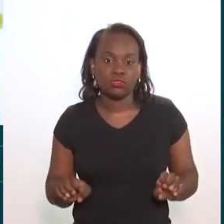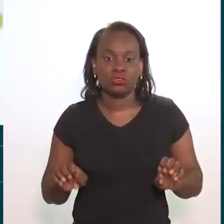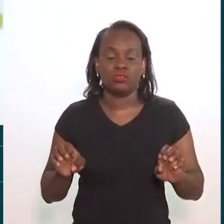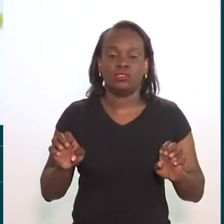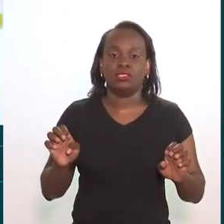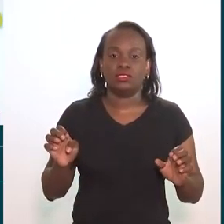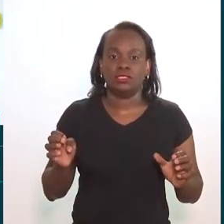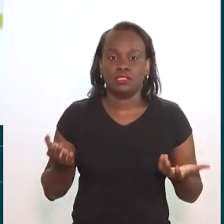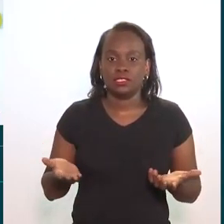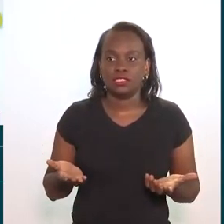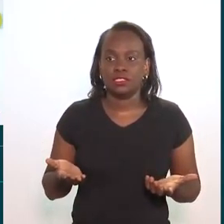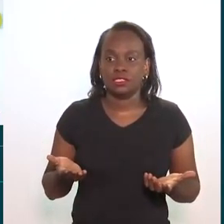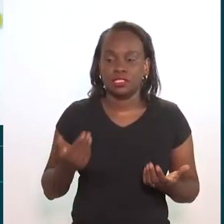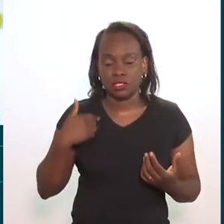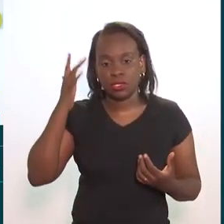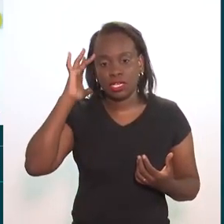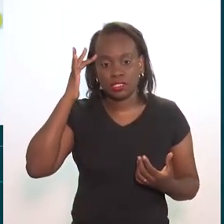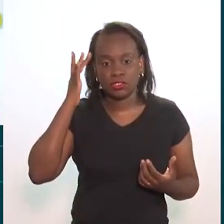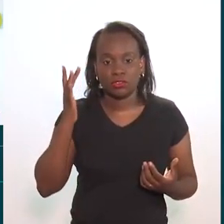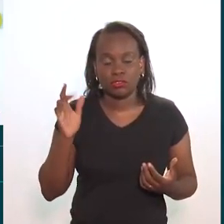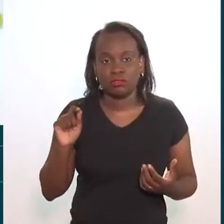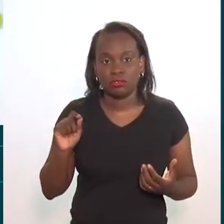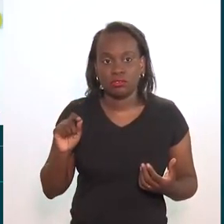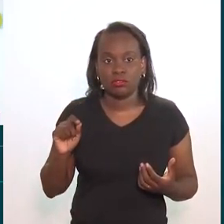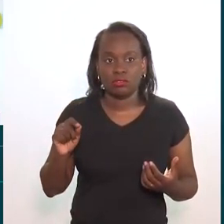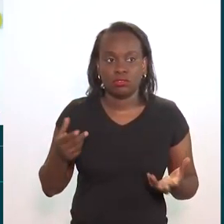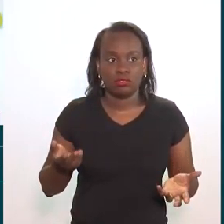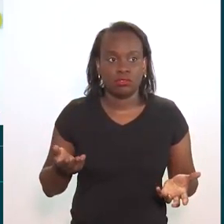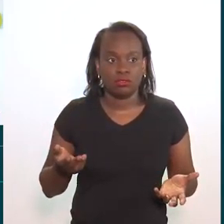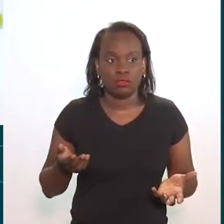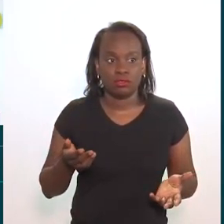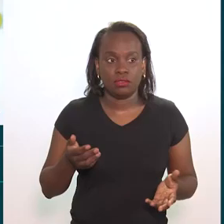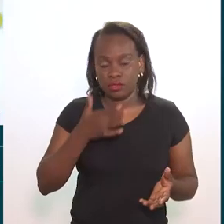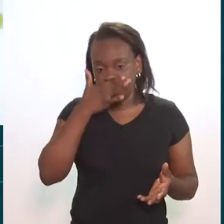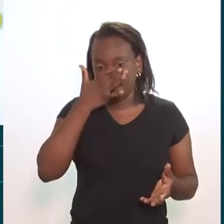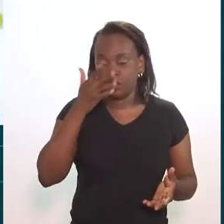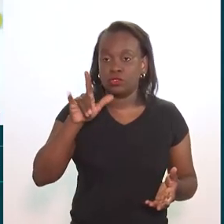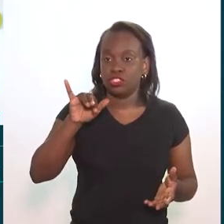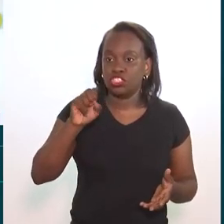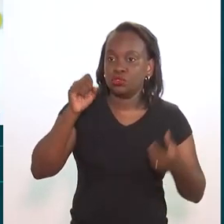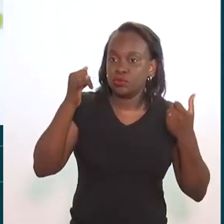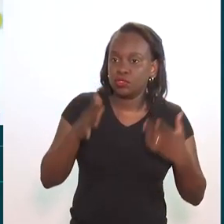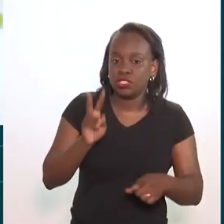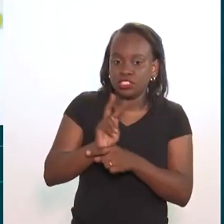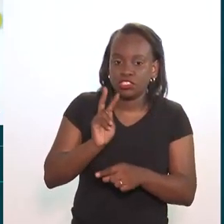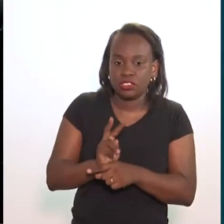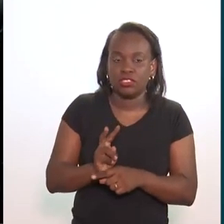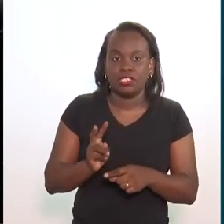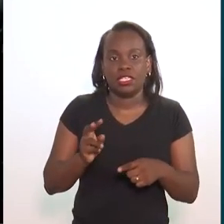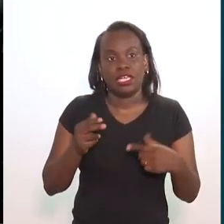estrutura que eu acho que é o que o Luiz falou do